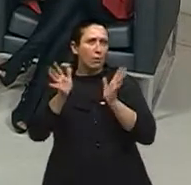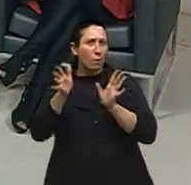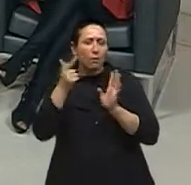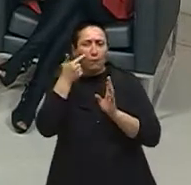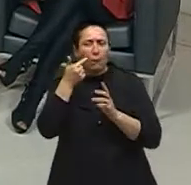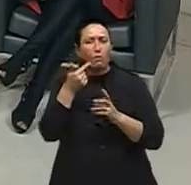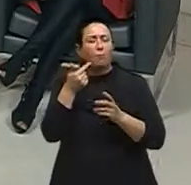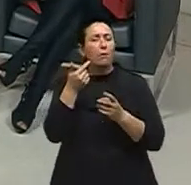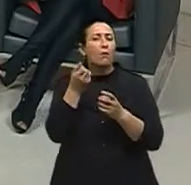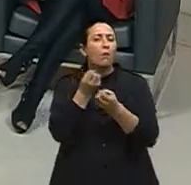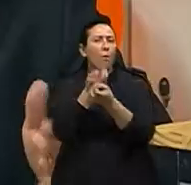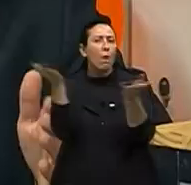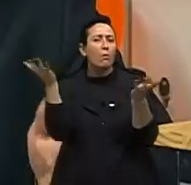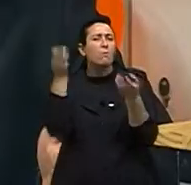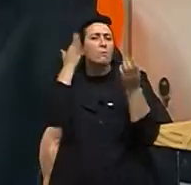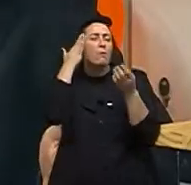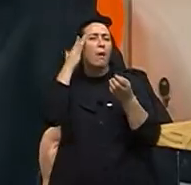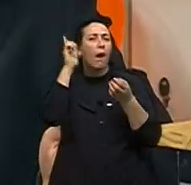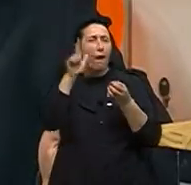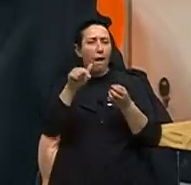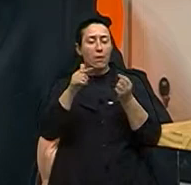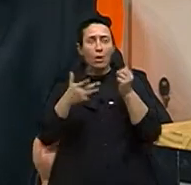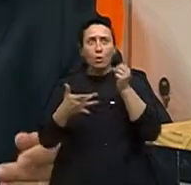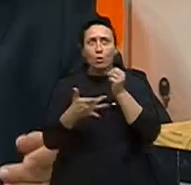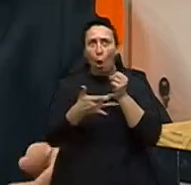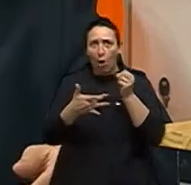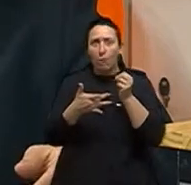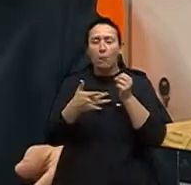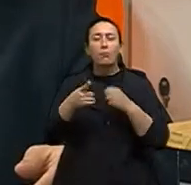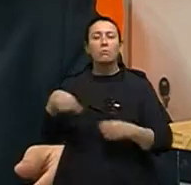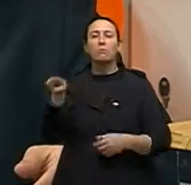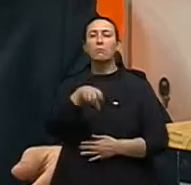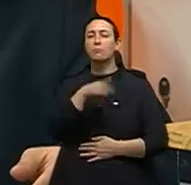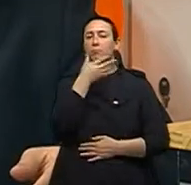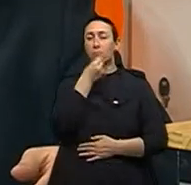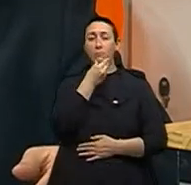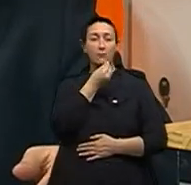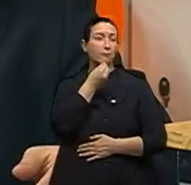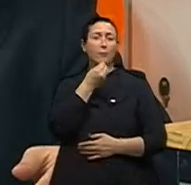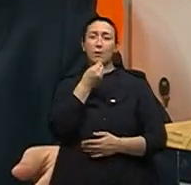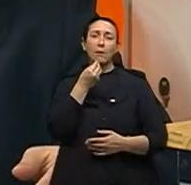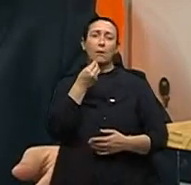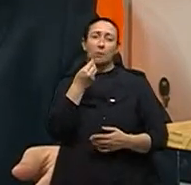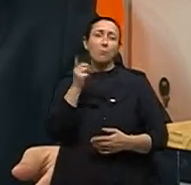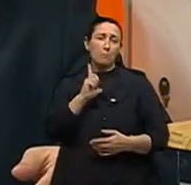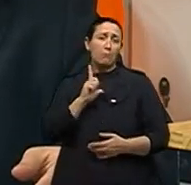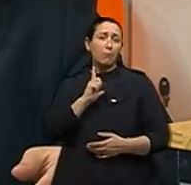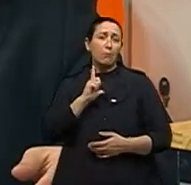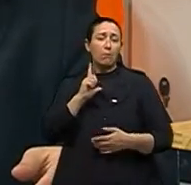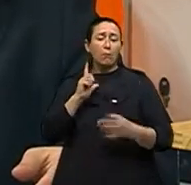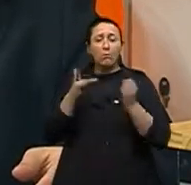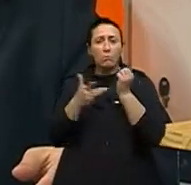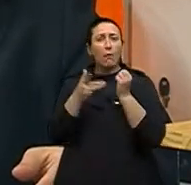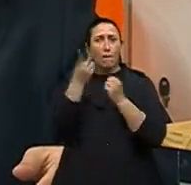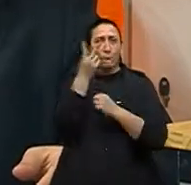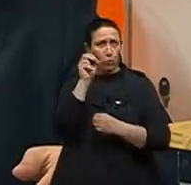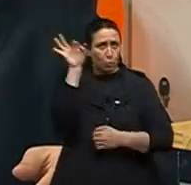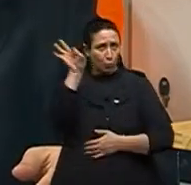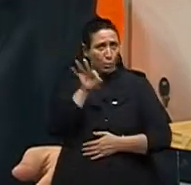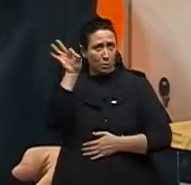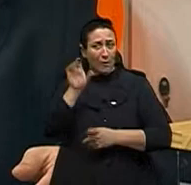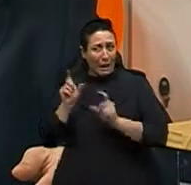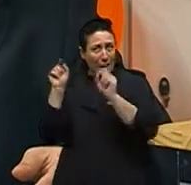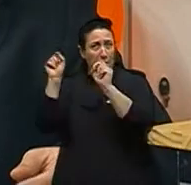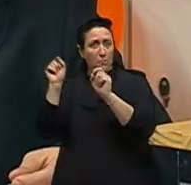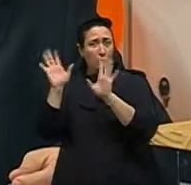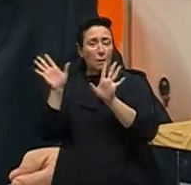exame de toque é que 20 % dos pacientes com câncer de próstata tem PSA normal o diagnóstico é feito só pelo